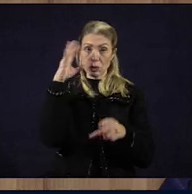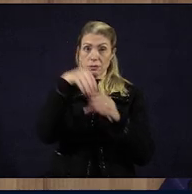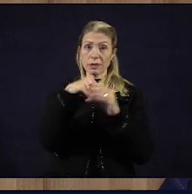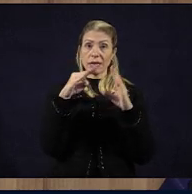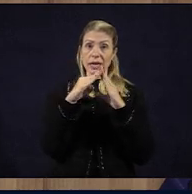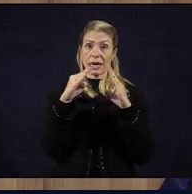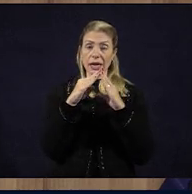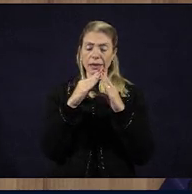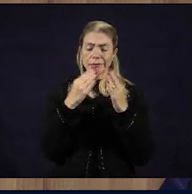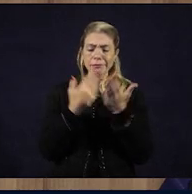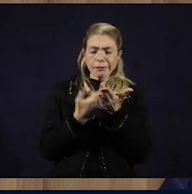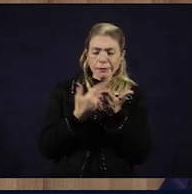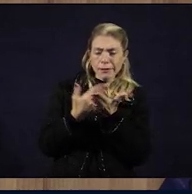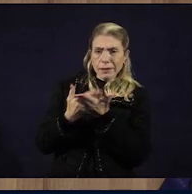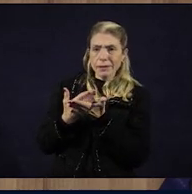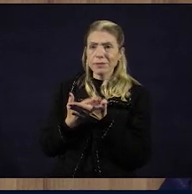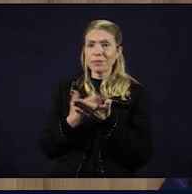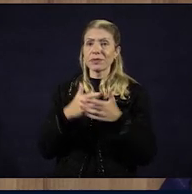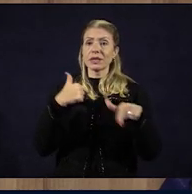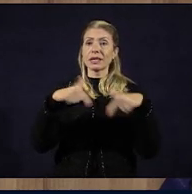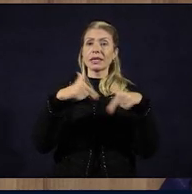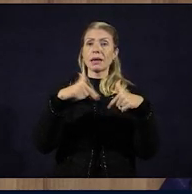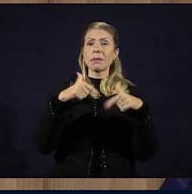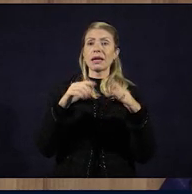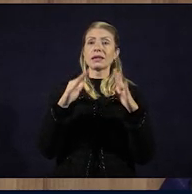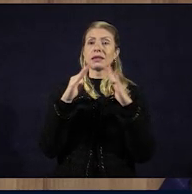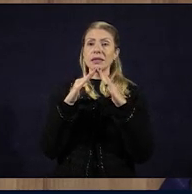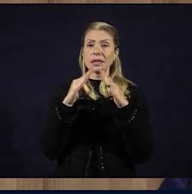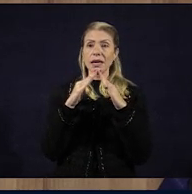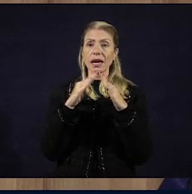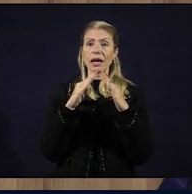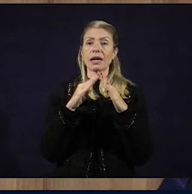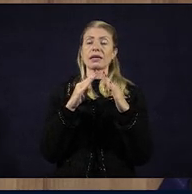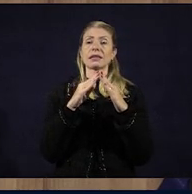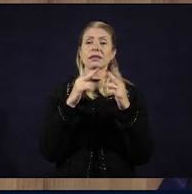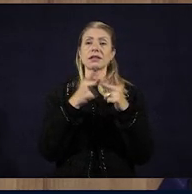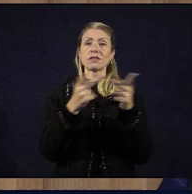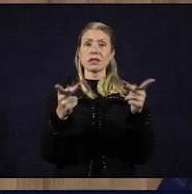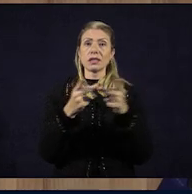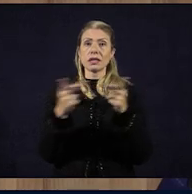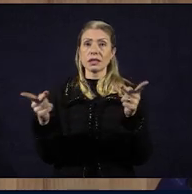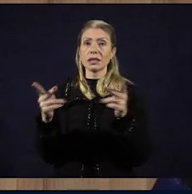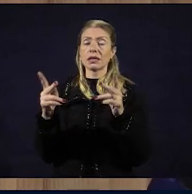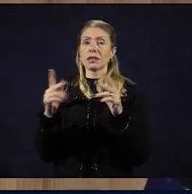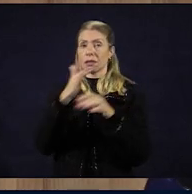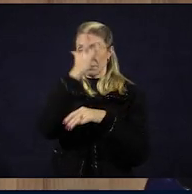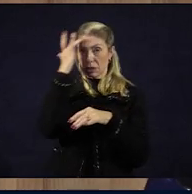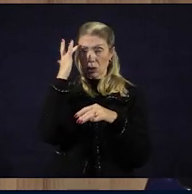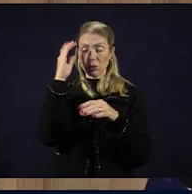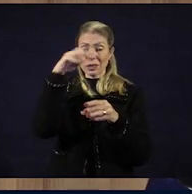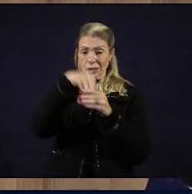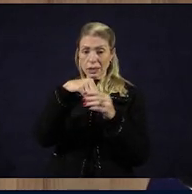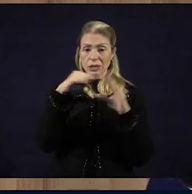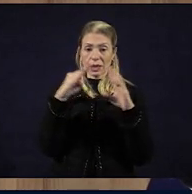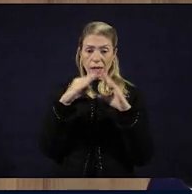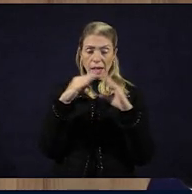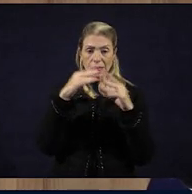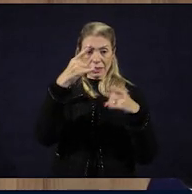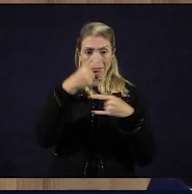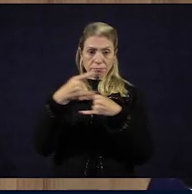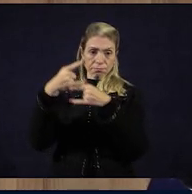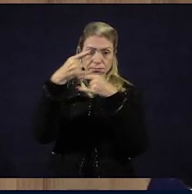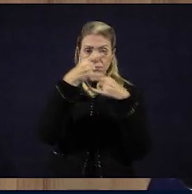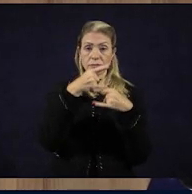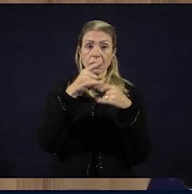estudando de casa trabalhando de casa visitando os parentes de casa e o setor de telecomunicações